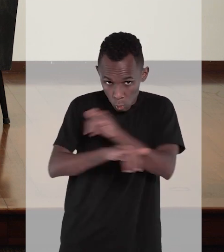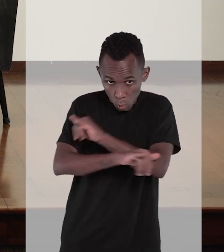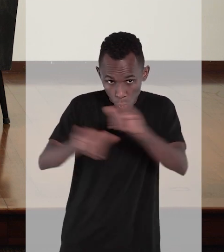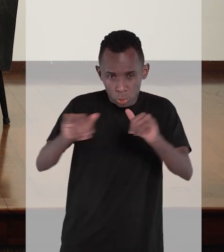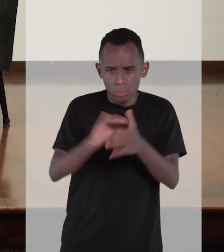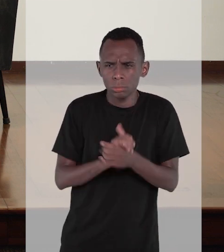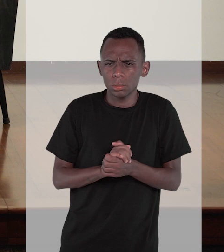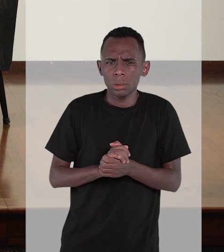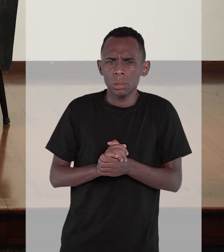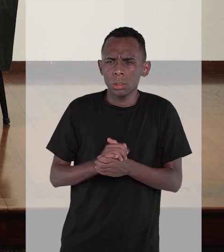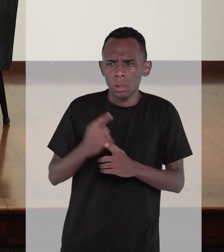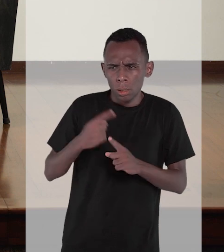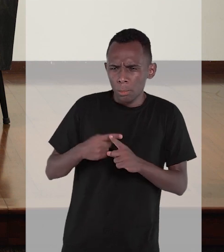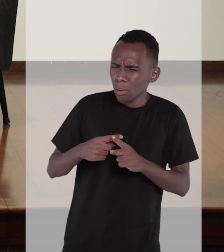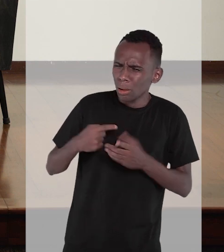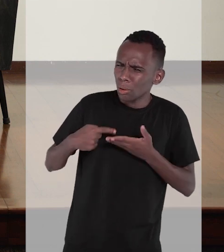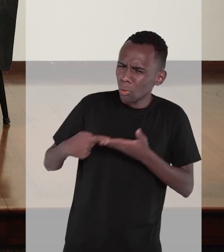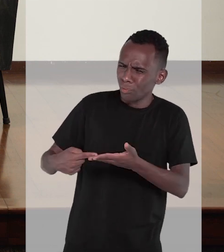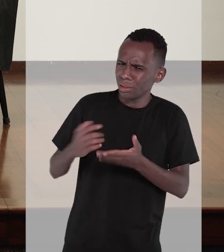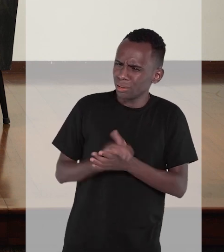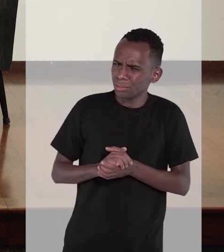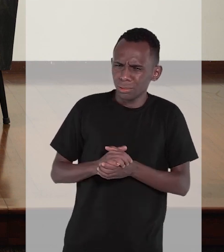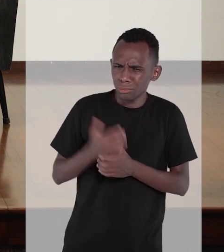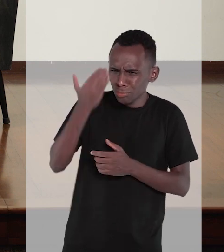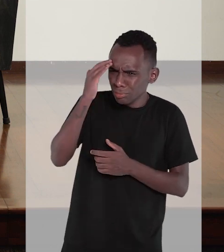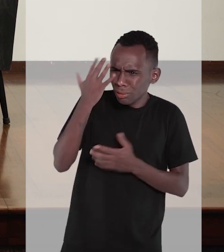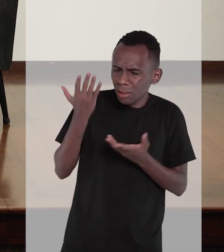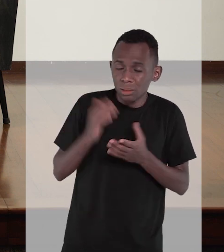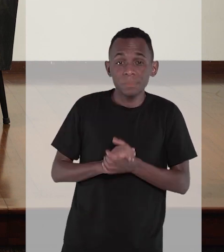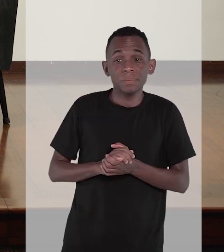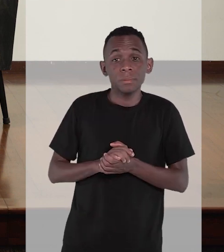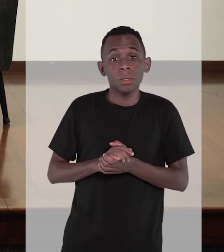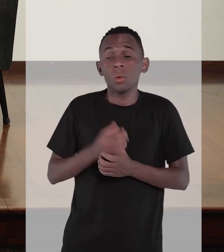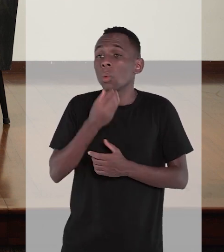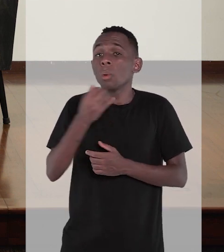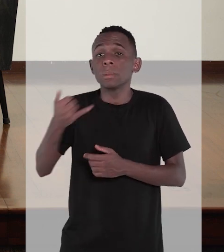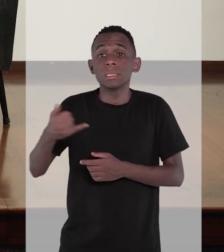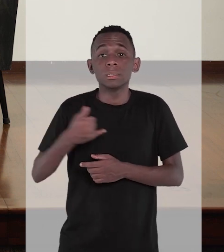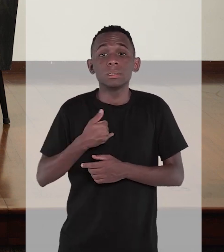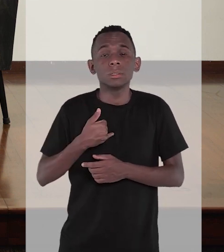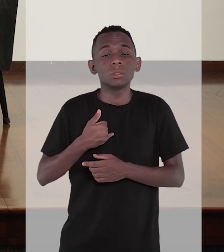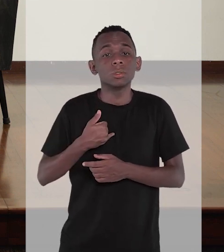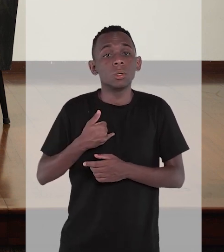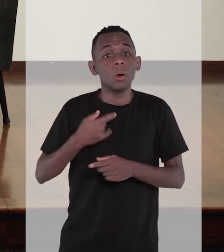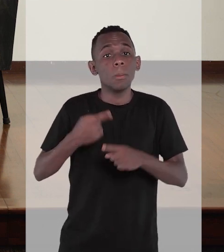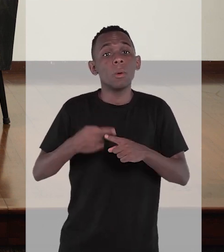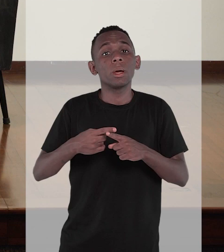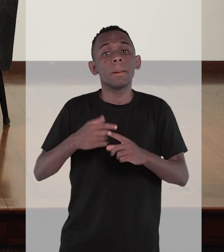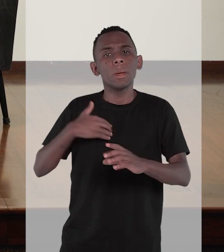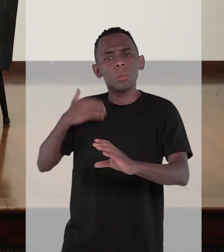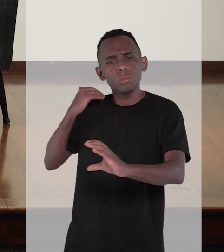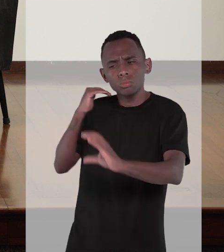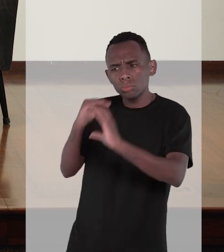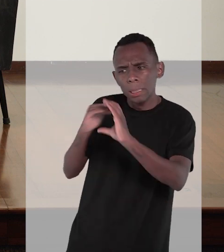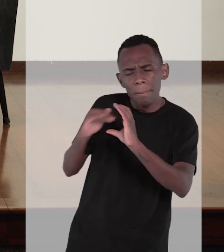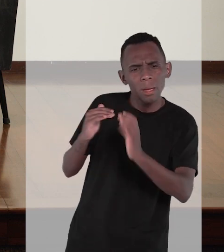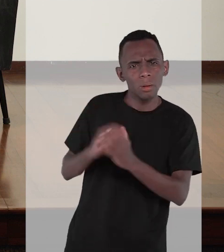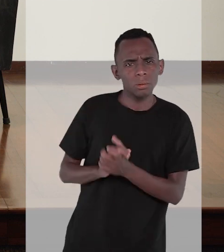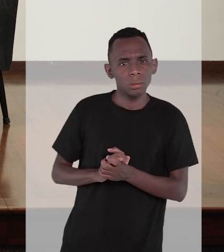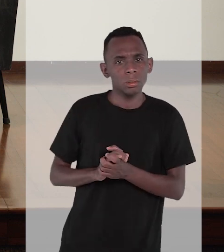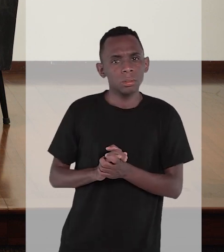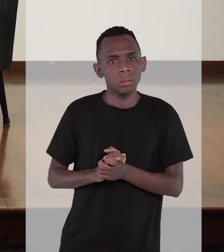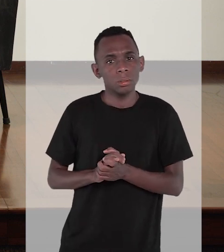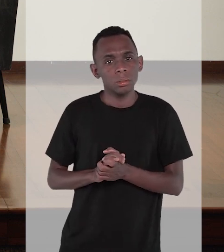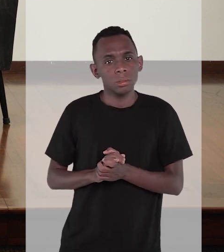até uma coisa que eu conto aí, eu acho. Eu falo, por que você está me fazendo esse convite? Eu não entendo por que você está me fazendo esse convite. Aí ele disse, por causa dos seus e-mails. Eu